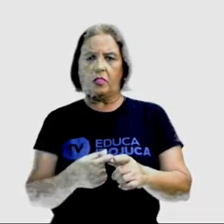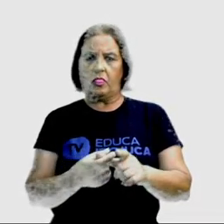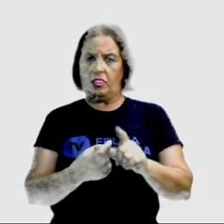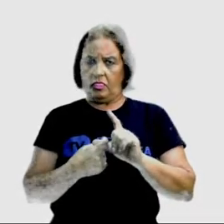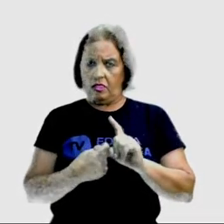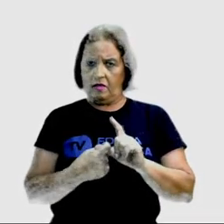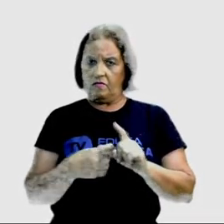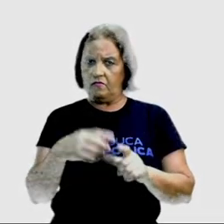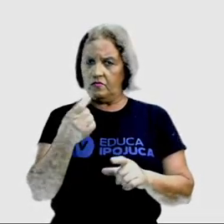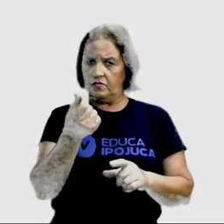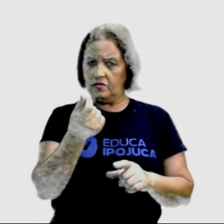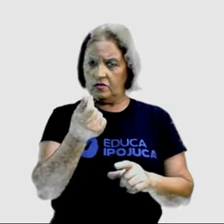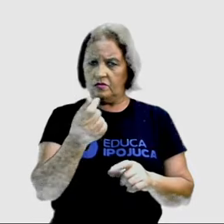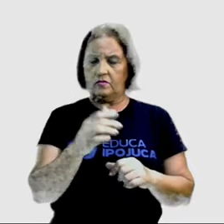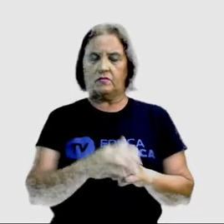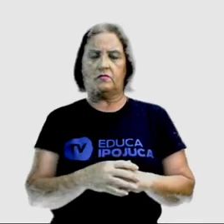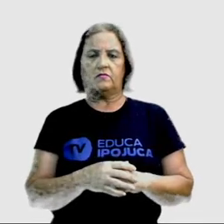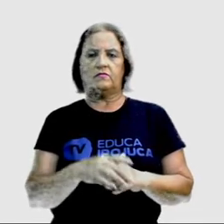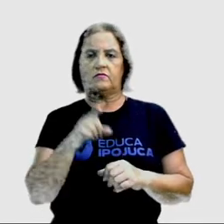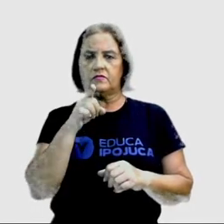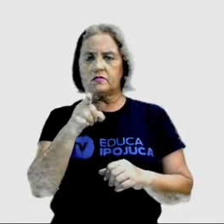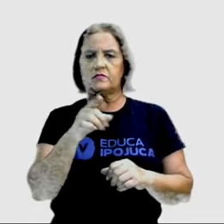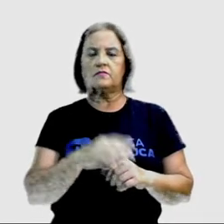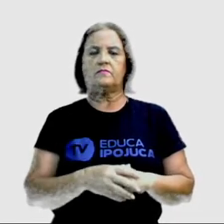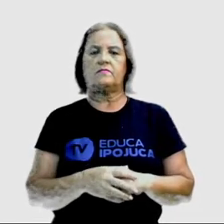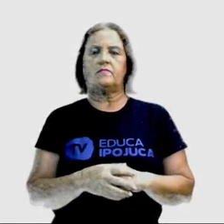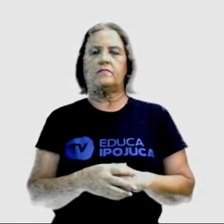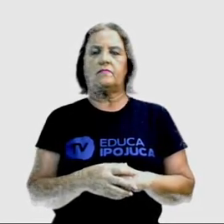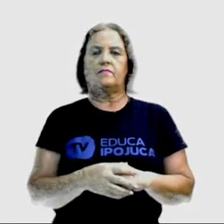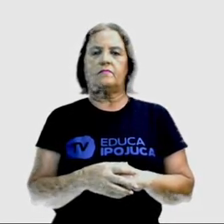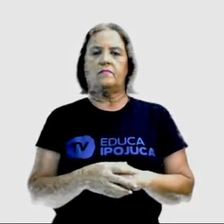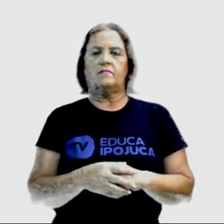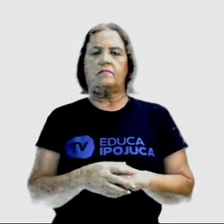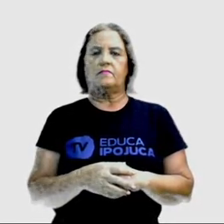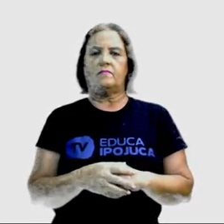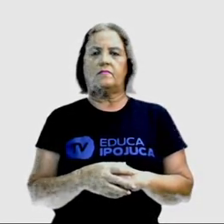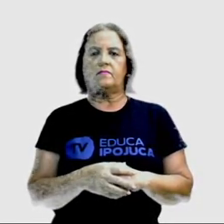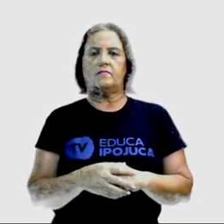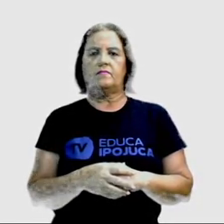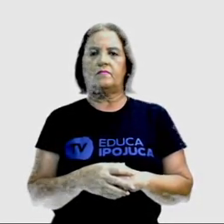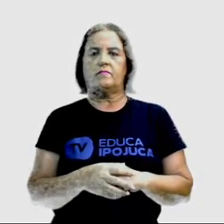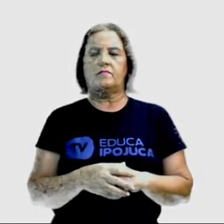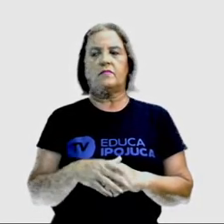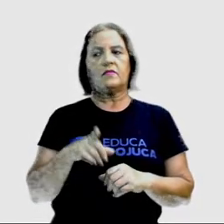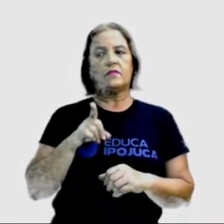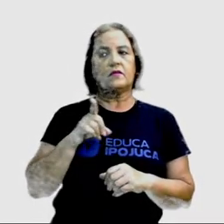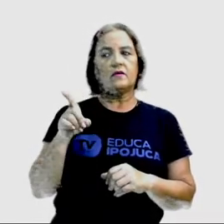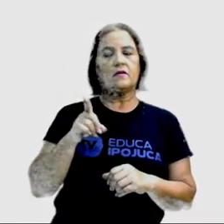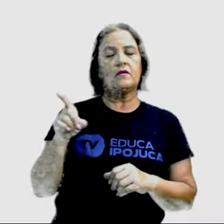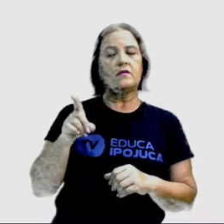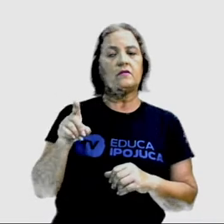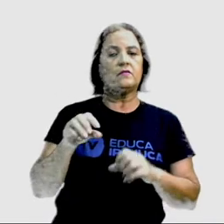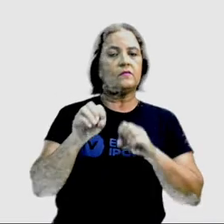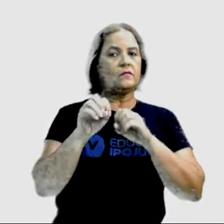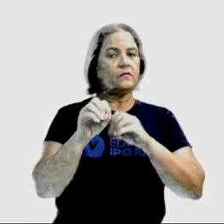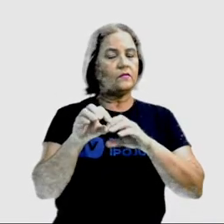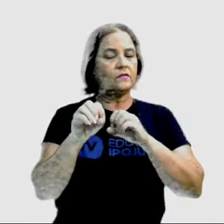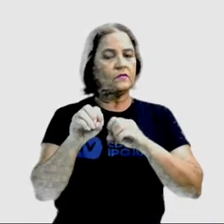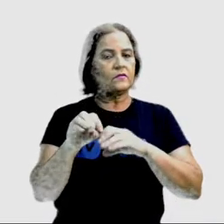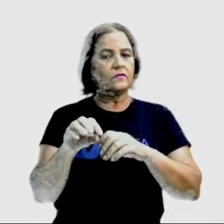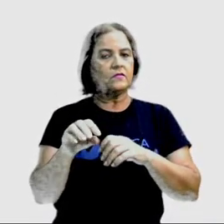é 10 Hit his penis e daí Universe ele ensina espanhol na